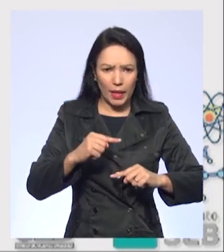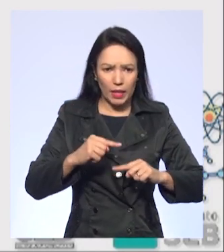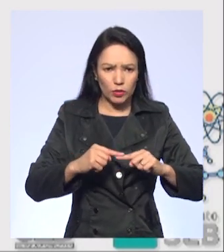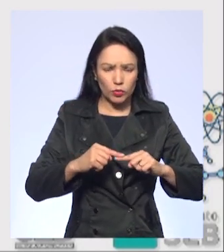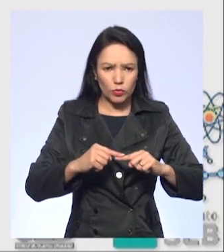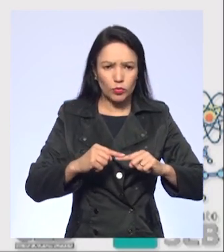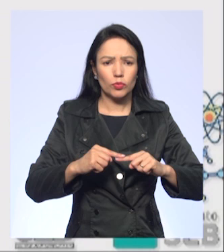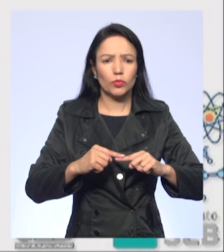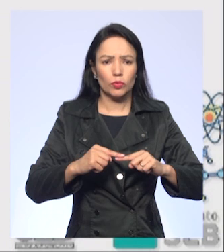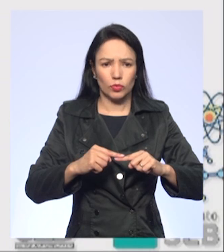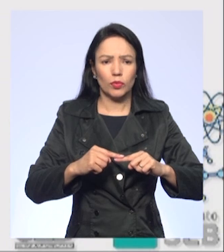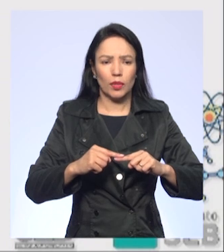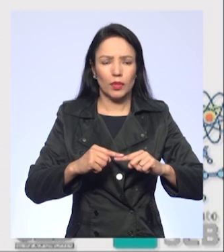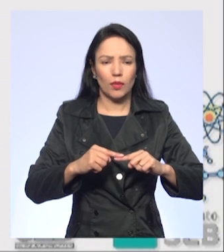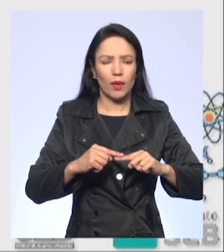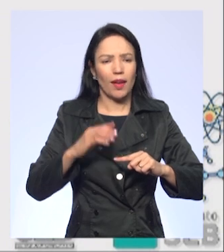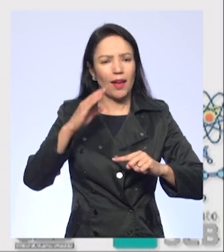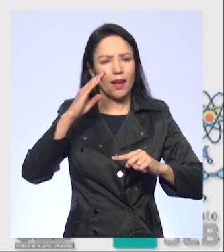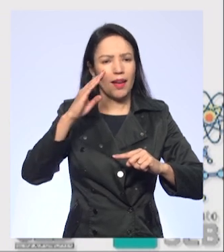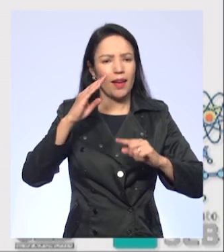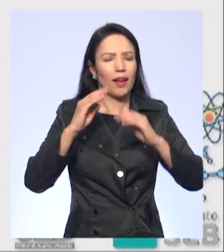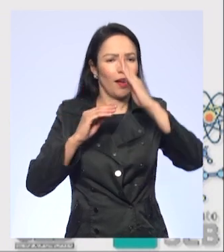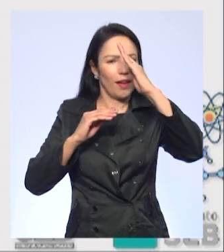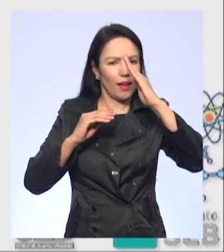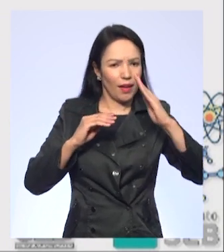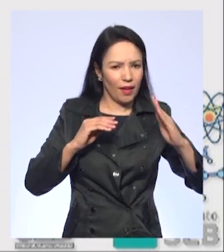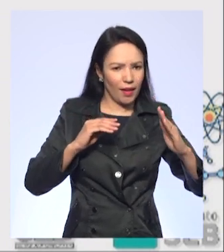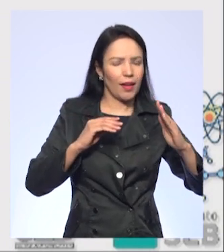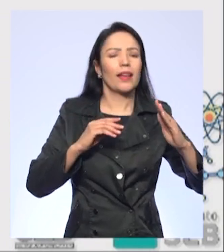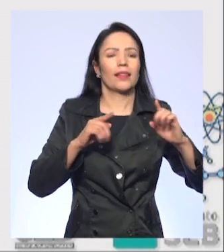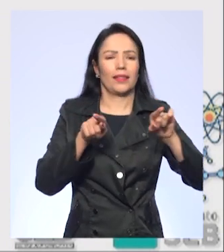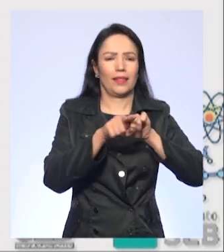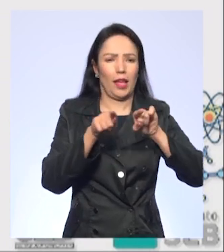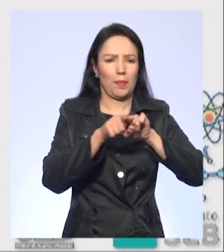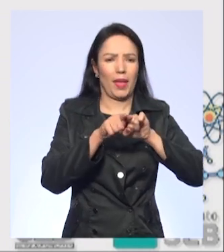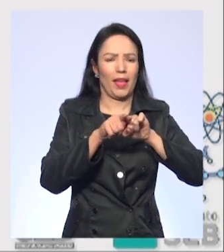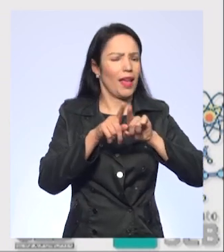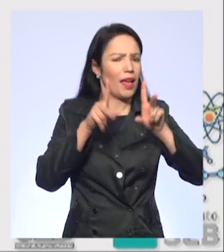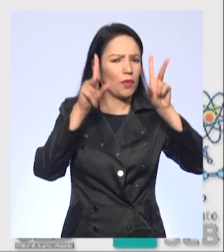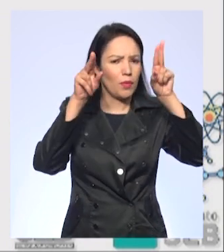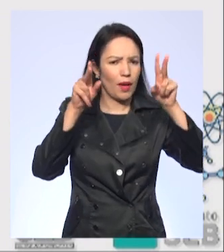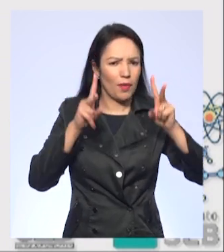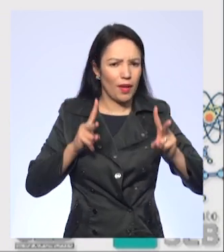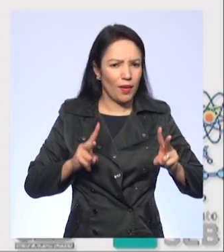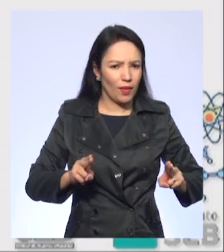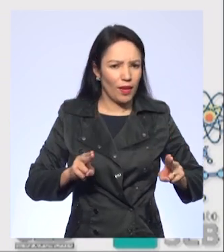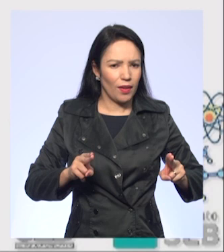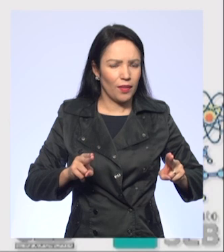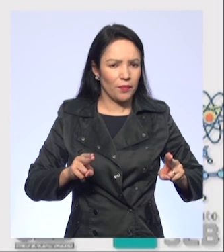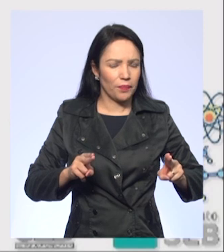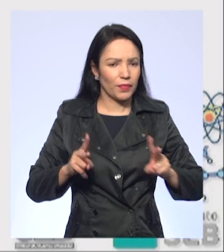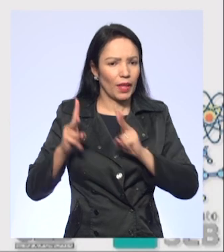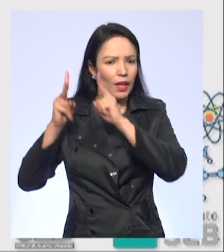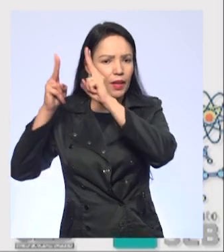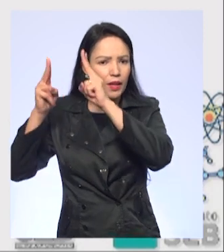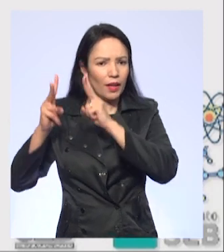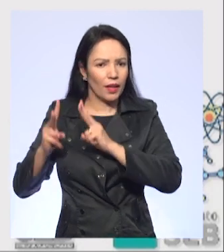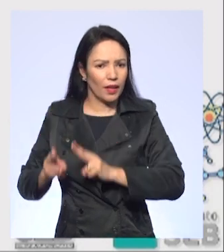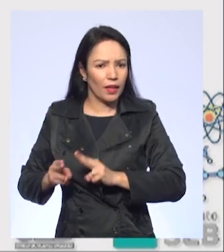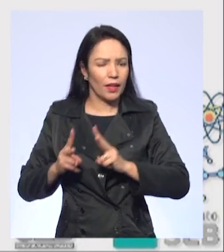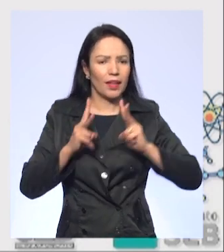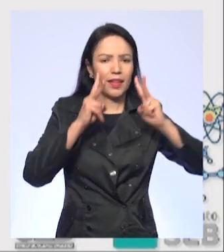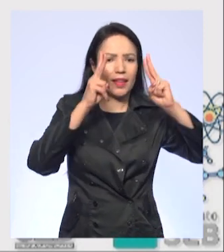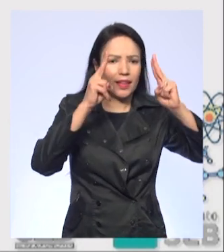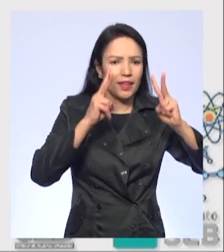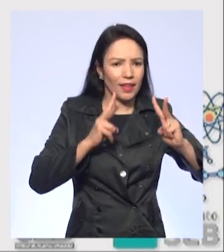estou chamando de Bzinho, vai ser igual ao pedacinho de baixo, que eu estou chamando de Czinho. Olha os geômetras da época. Você sabe